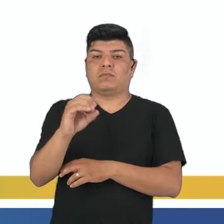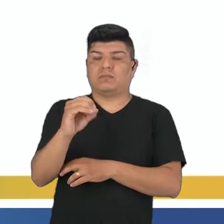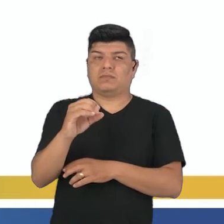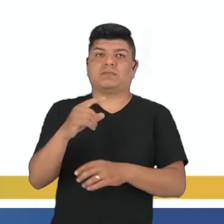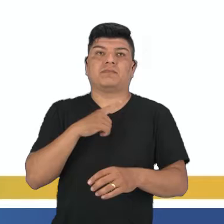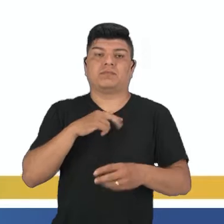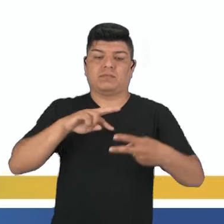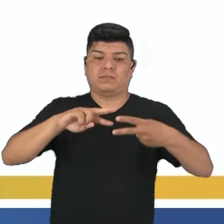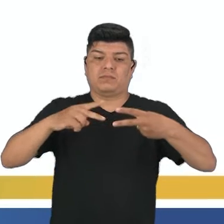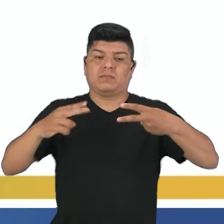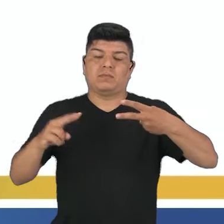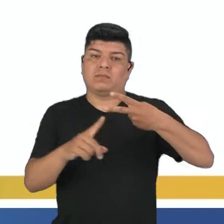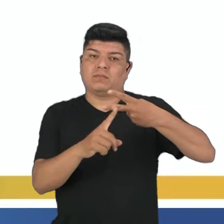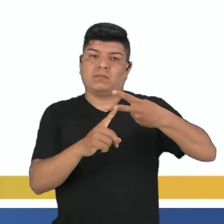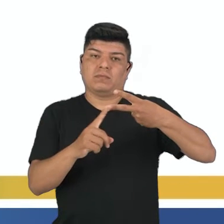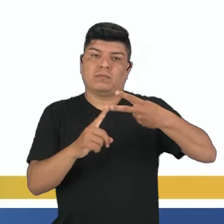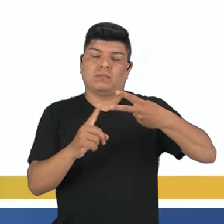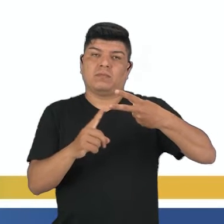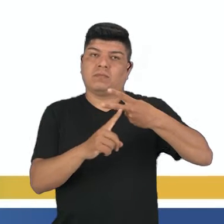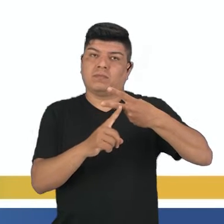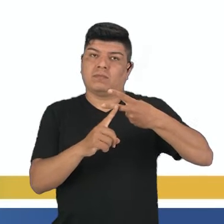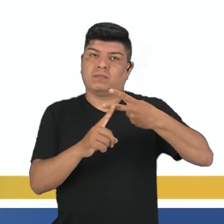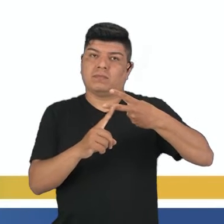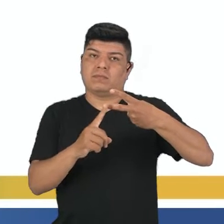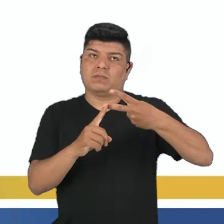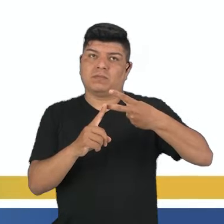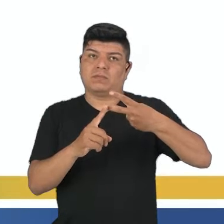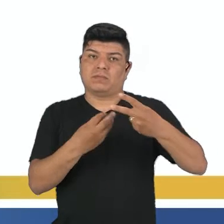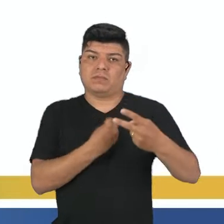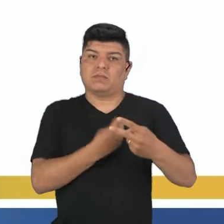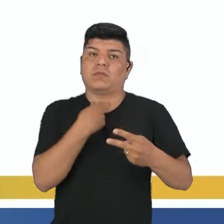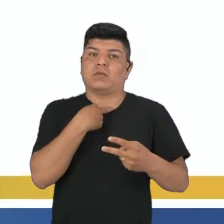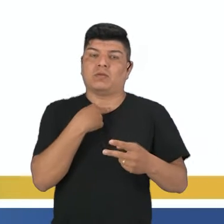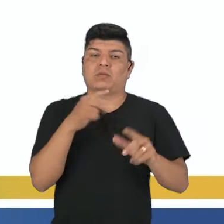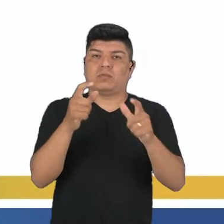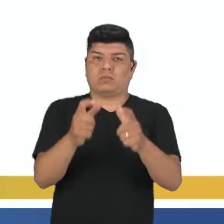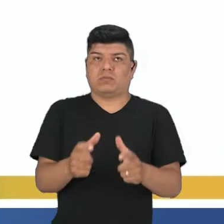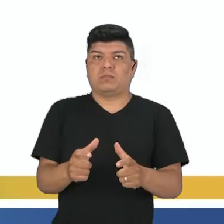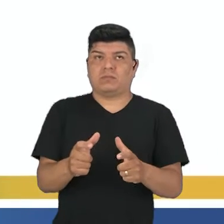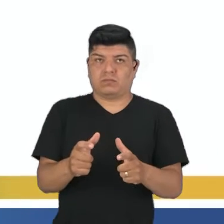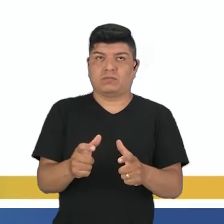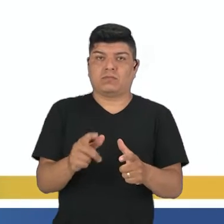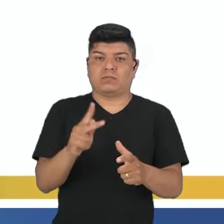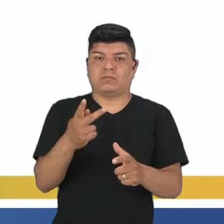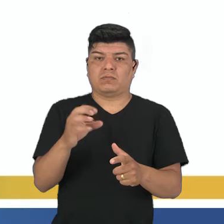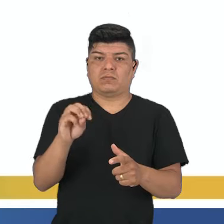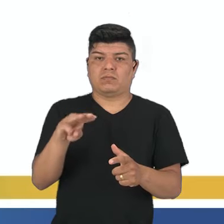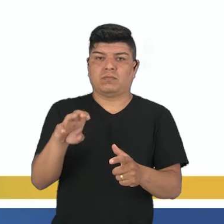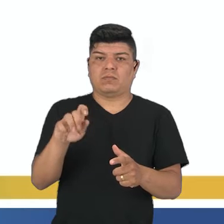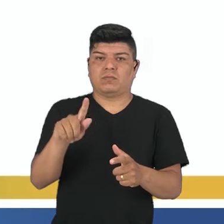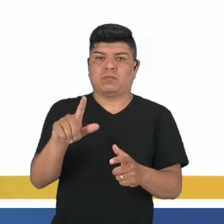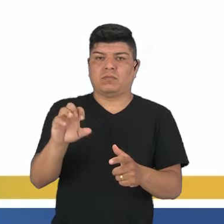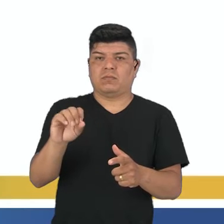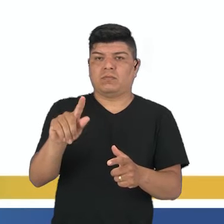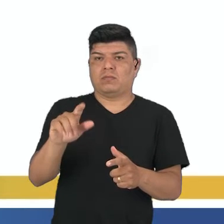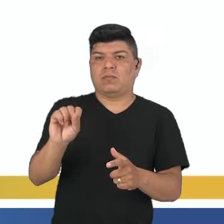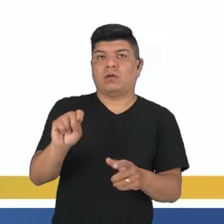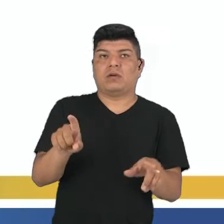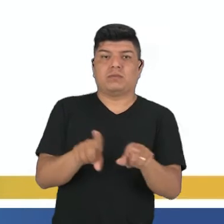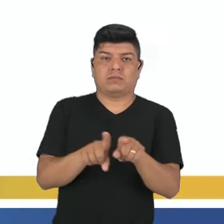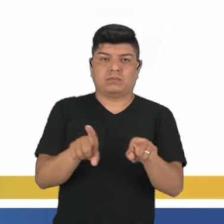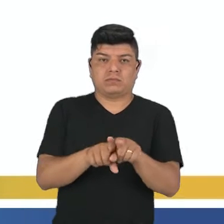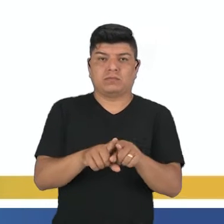os alelos, que são genes que ocupam o mesmo locus em cromossomos homólogos, né? Então,